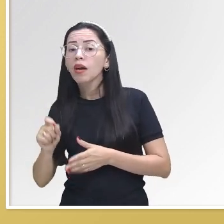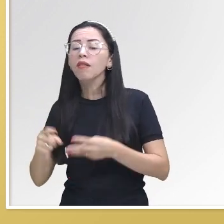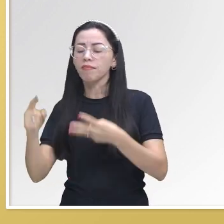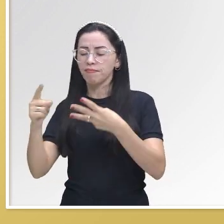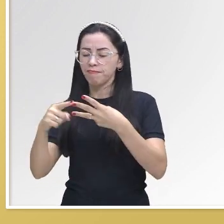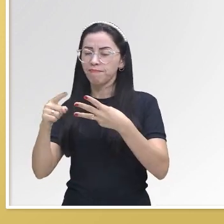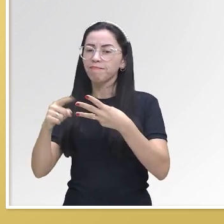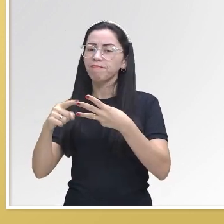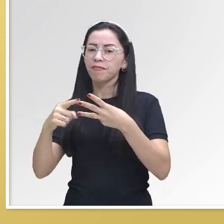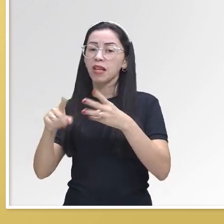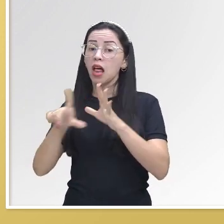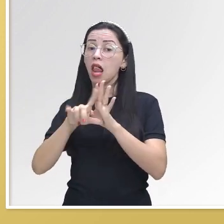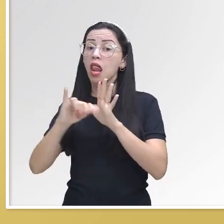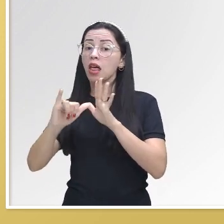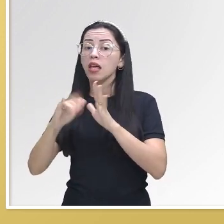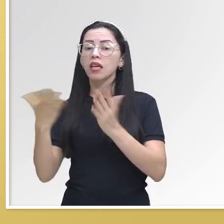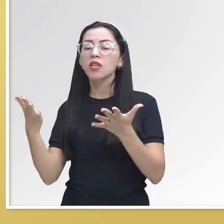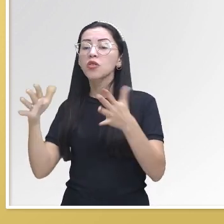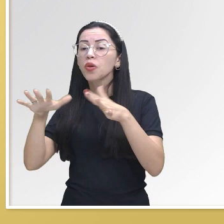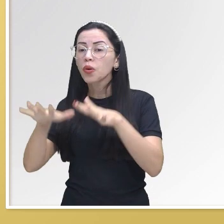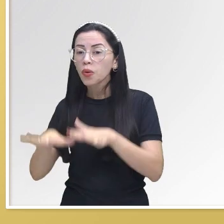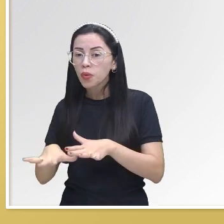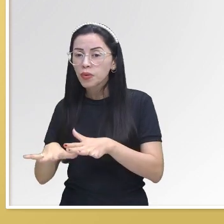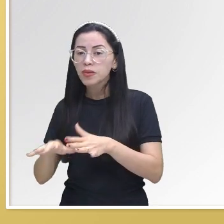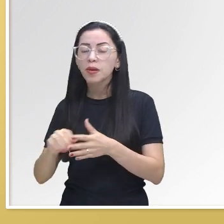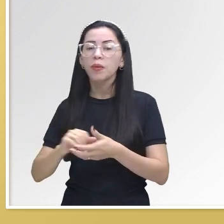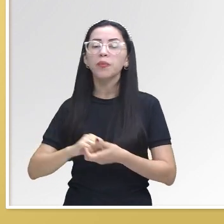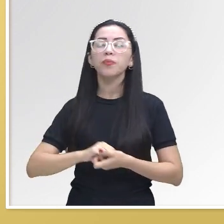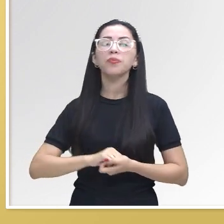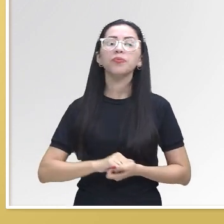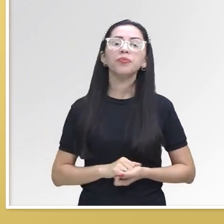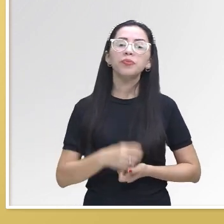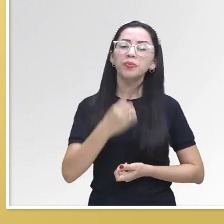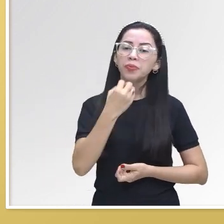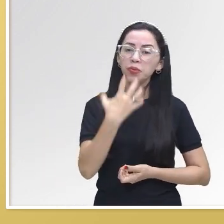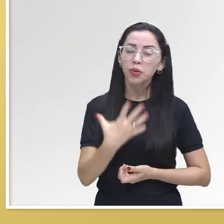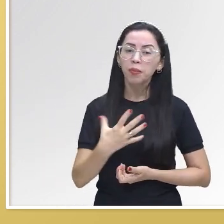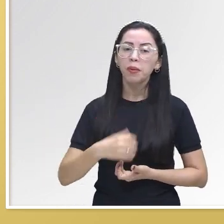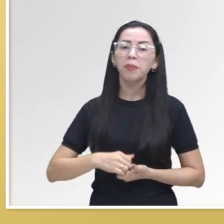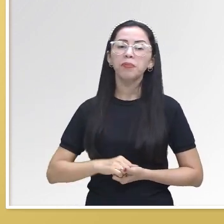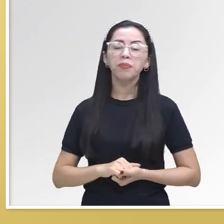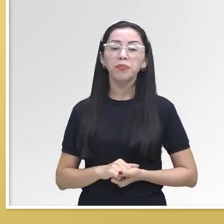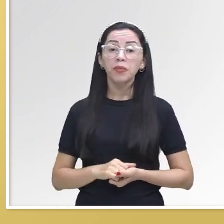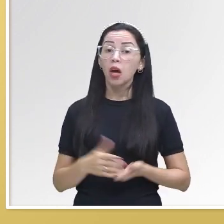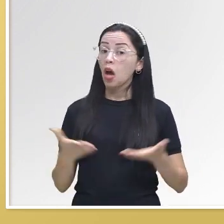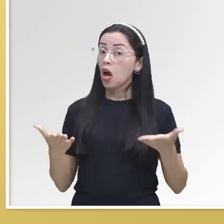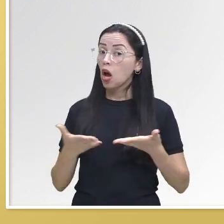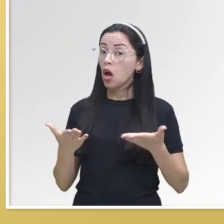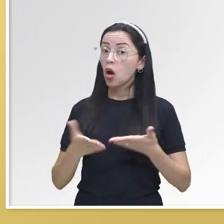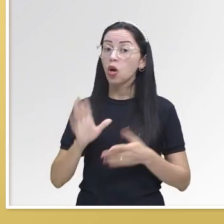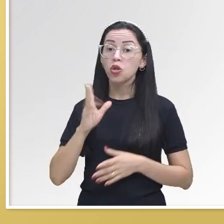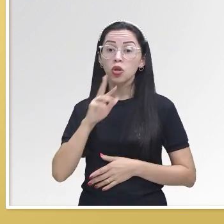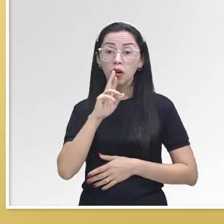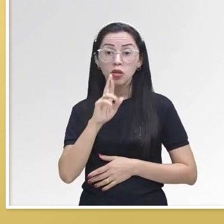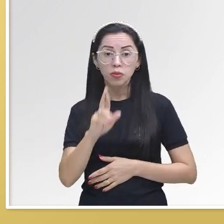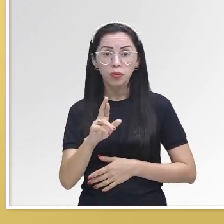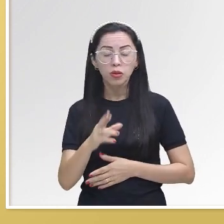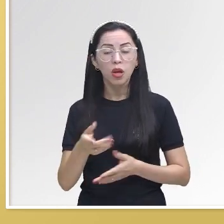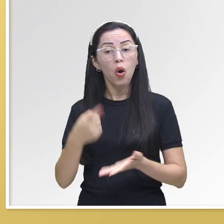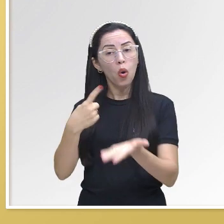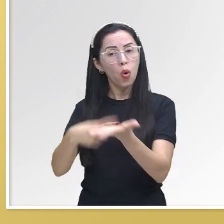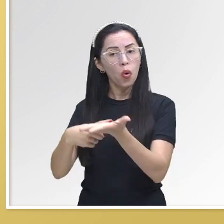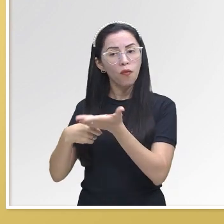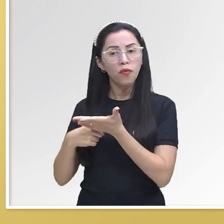bem falada pelo repórter José Mota. Muito bem, pessoal. Agora que a gente resolveu, eu te convido